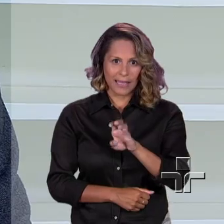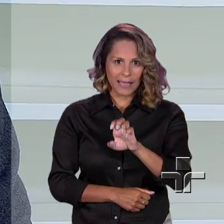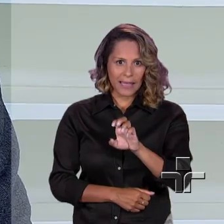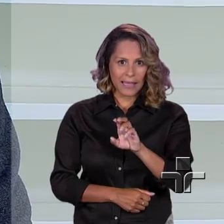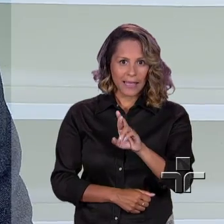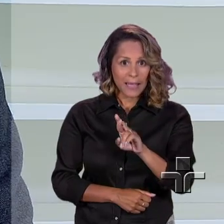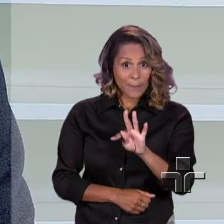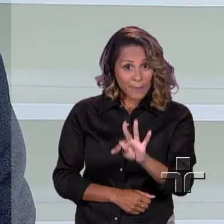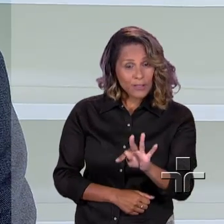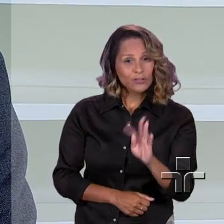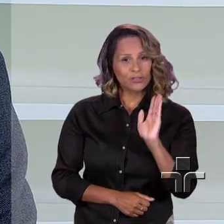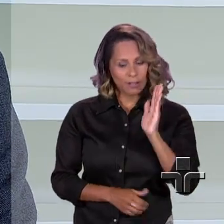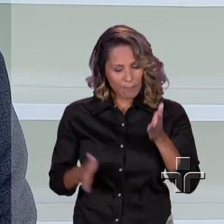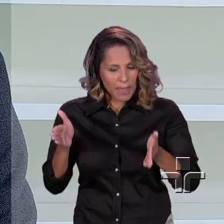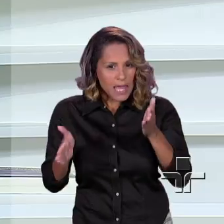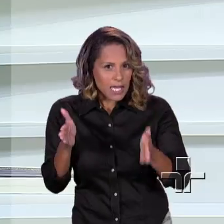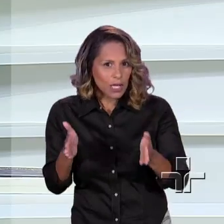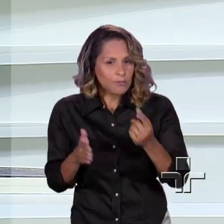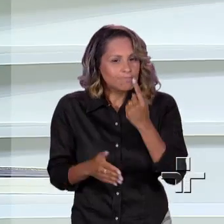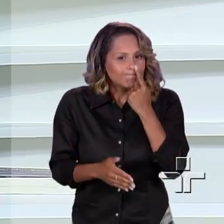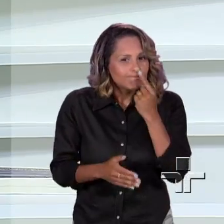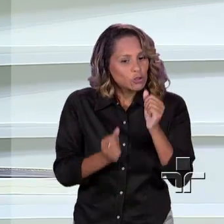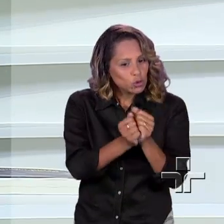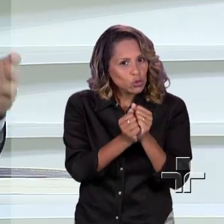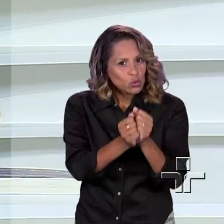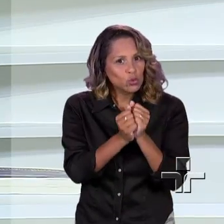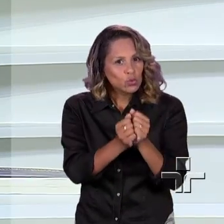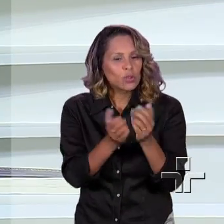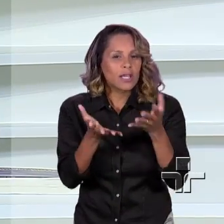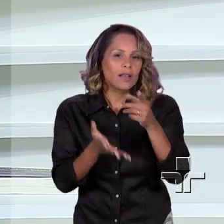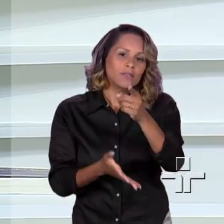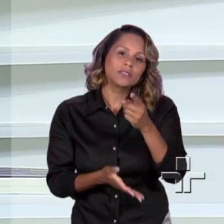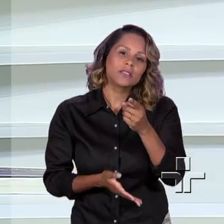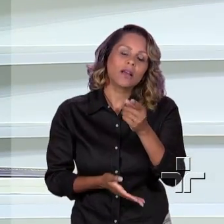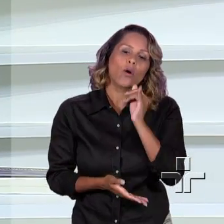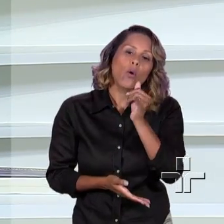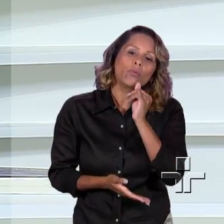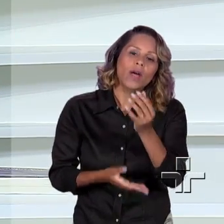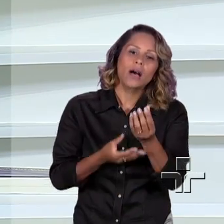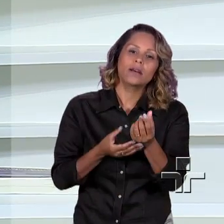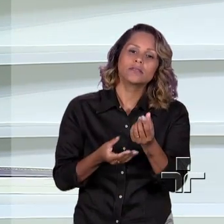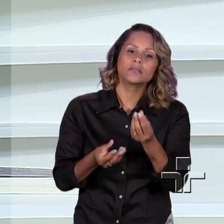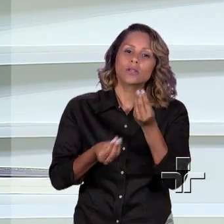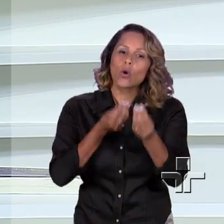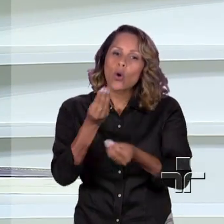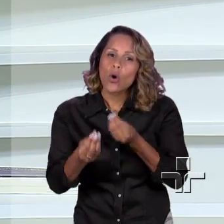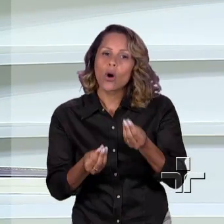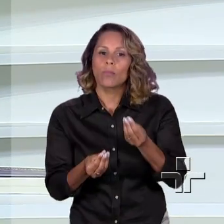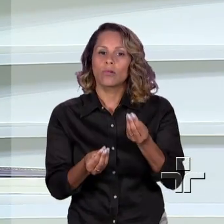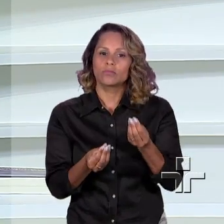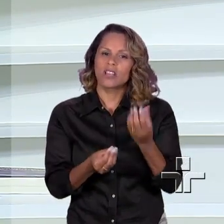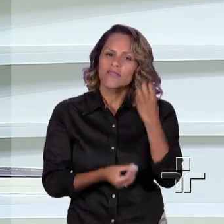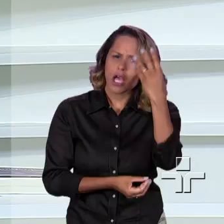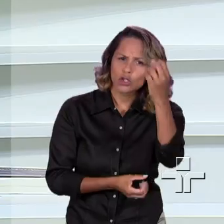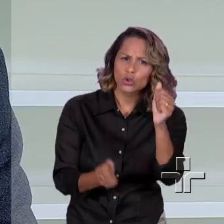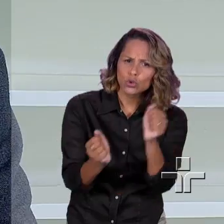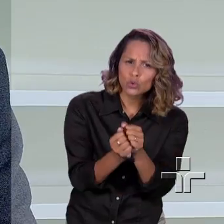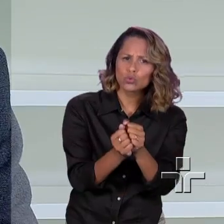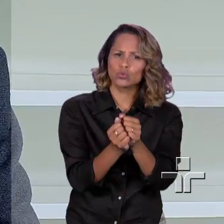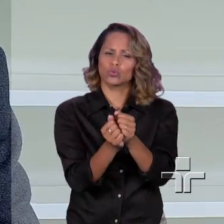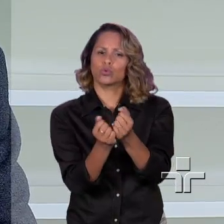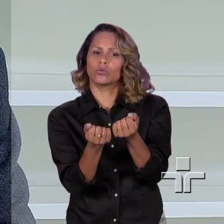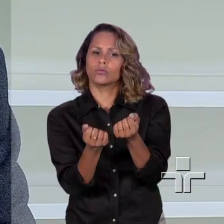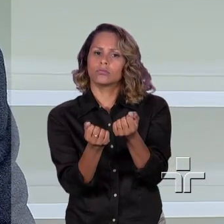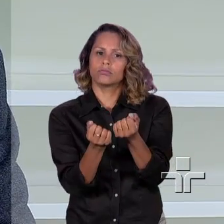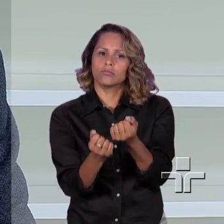você contasse um pouco nessa época de clandestinidade. Vocês viajaram juntos, moraram juntos, enfim. Conheci dentro